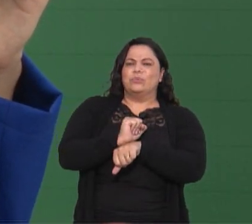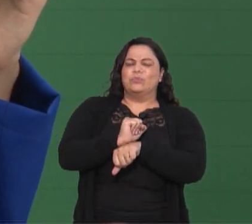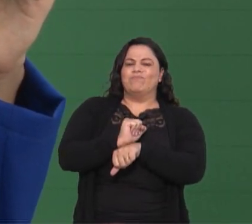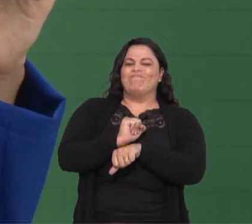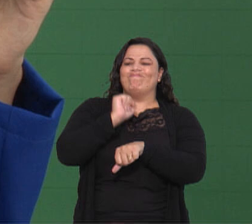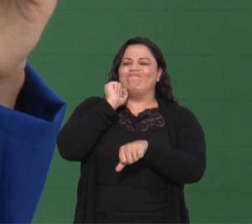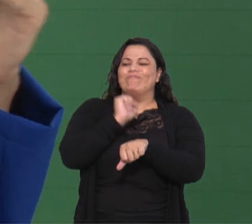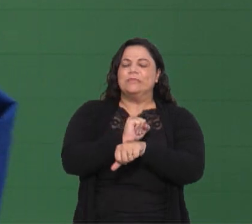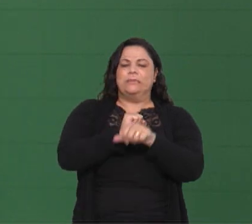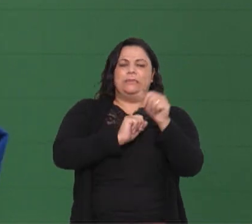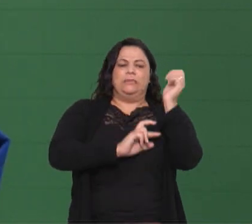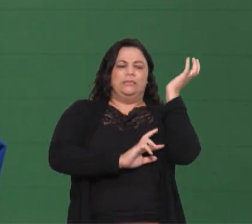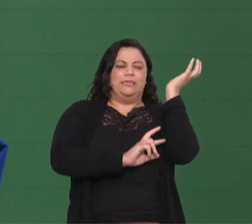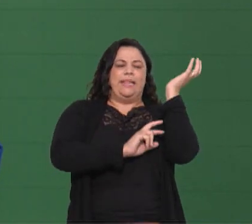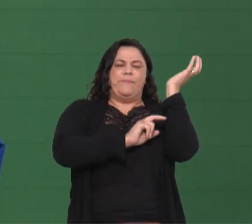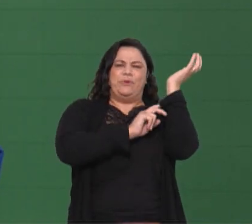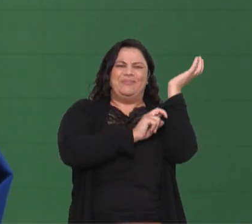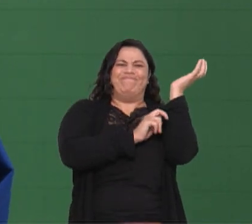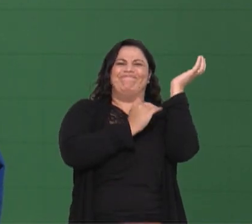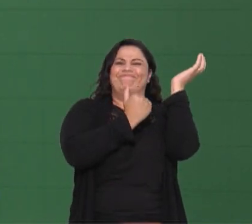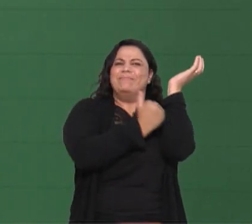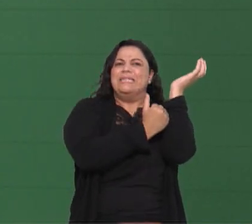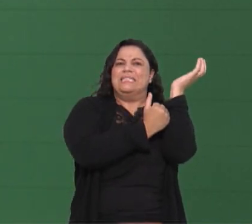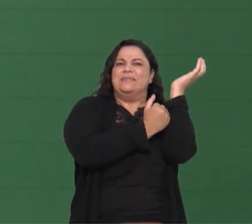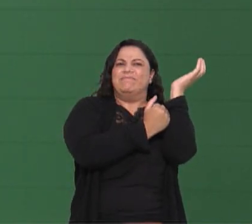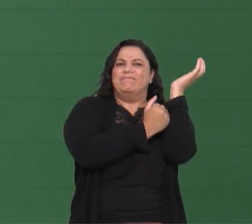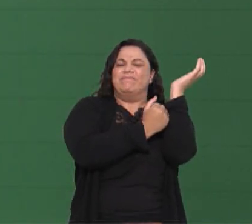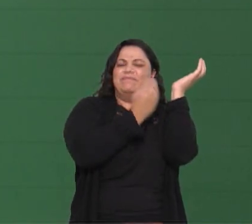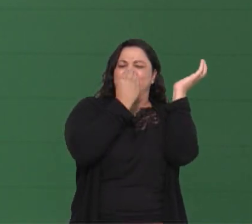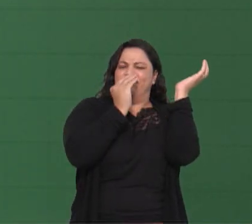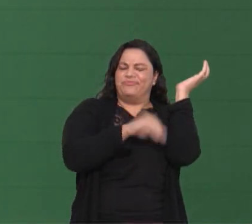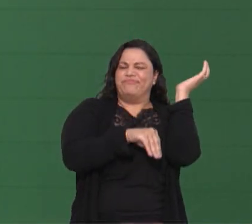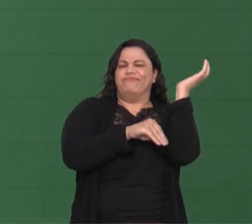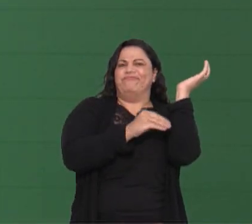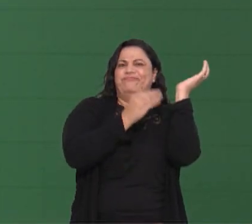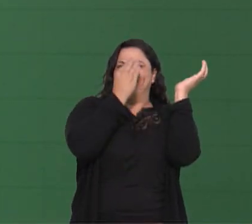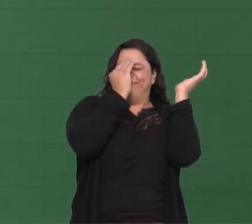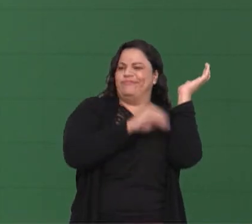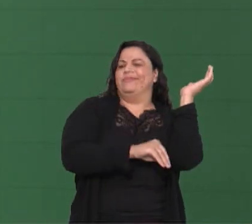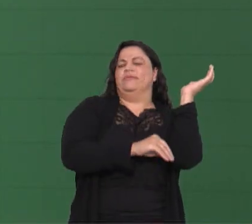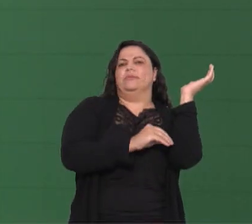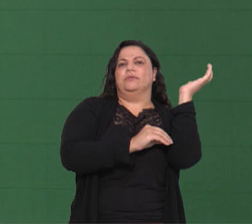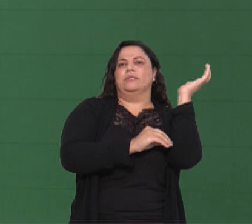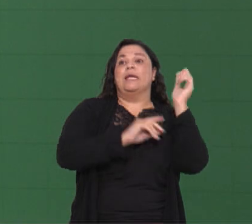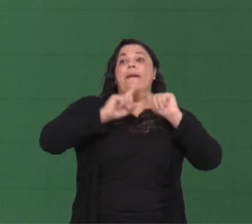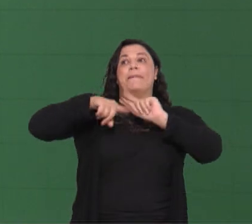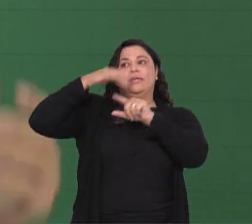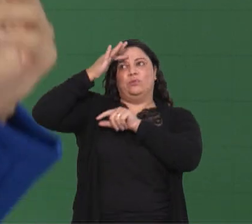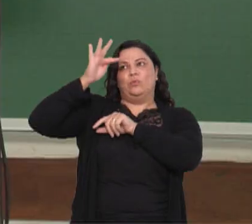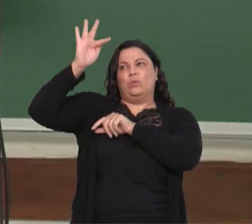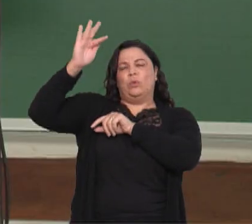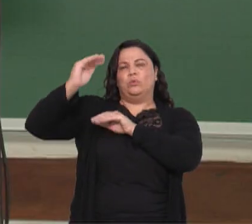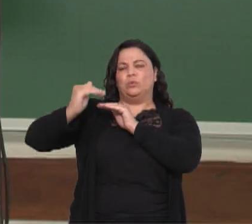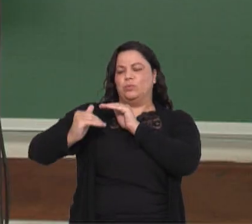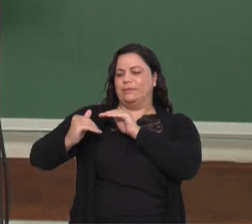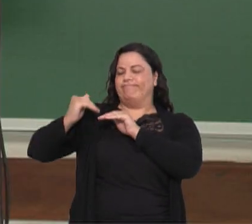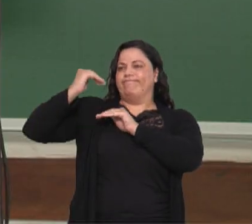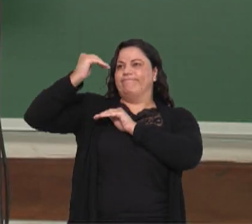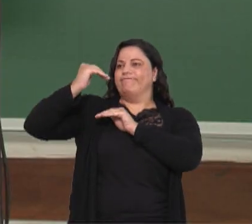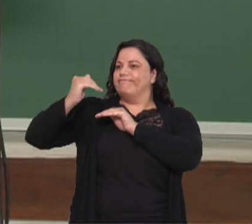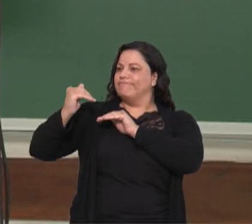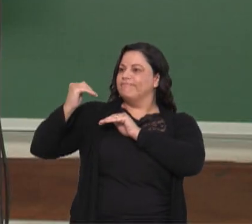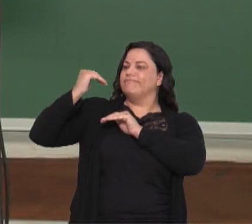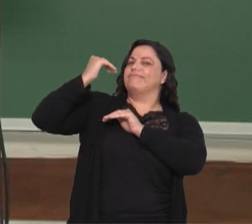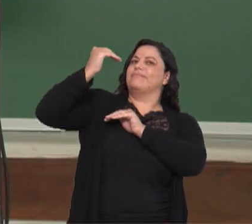montanha, mas o filósofo é aquele que ainda se servindo de desejo vai além. Tá? Então o